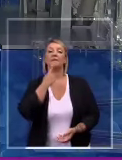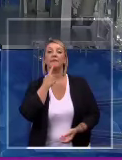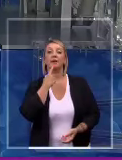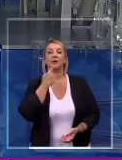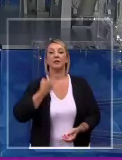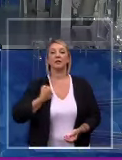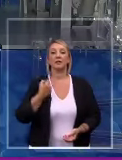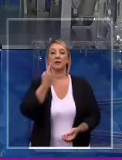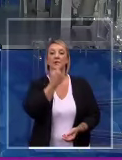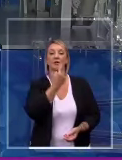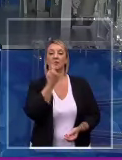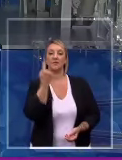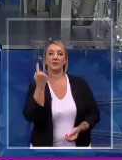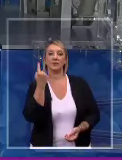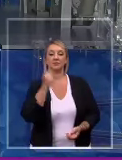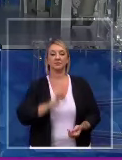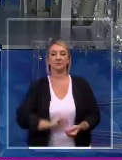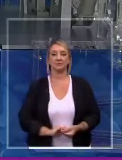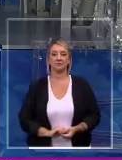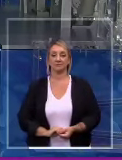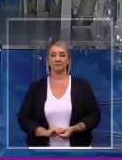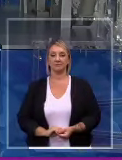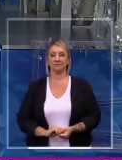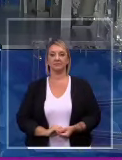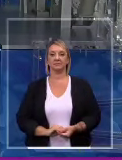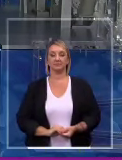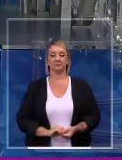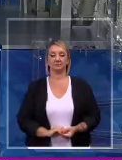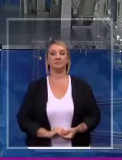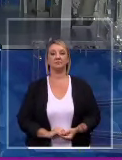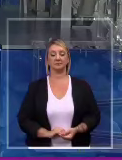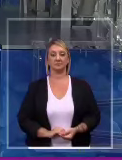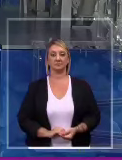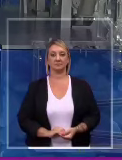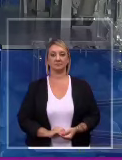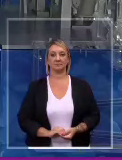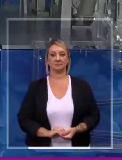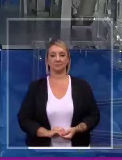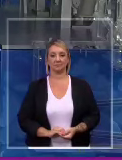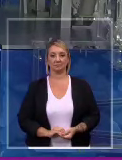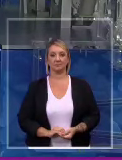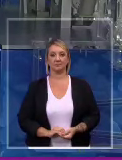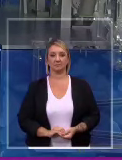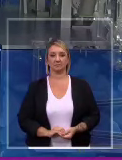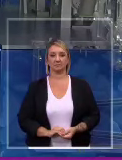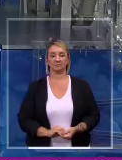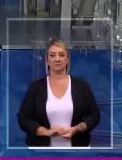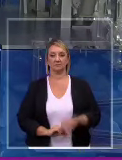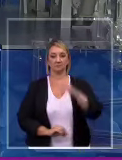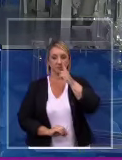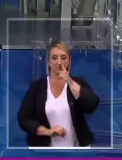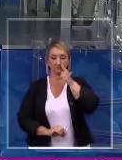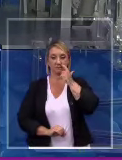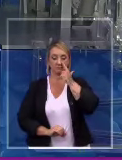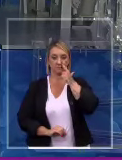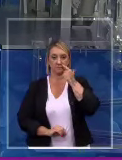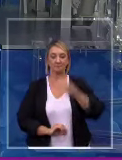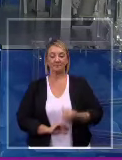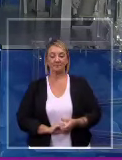vermelha número 11, bola vermelha número 11, foi a 15ª dezena sorteada esta noite no